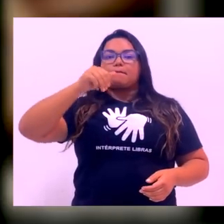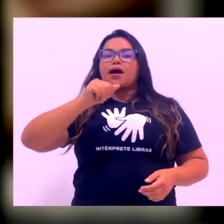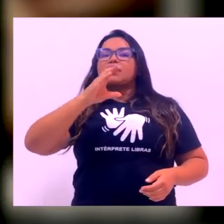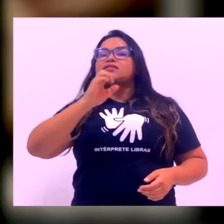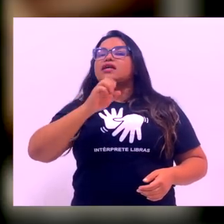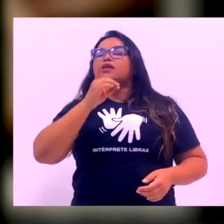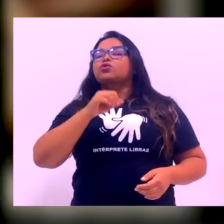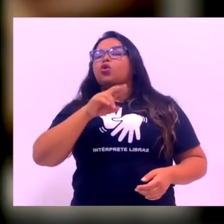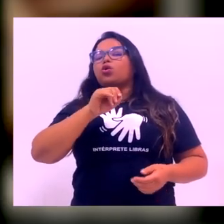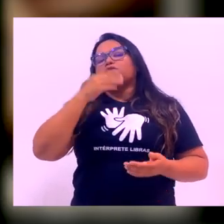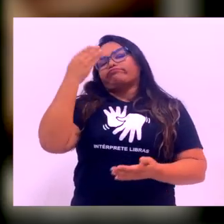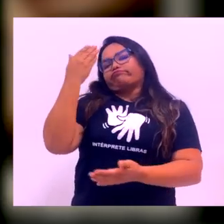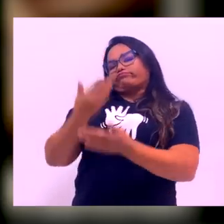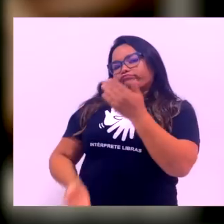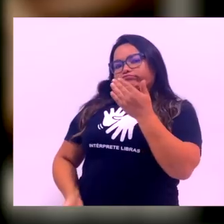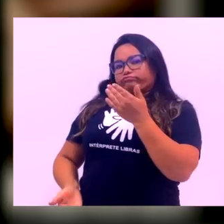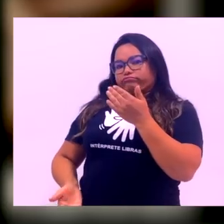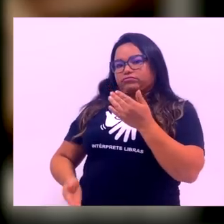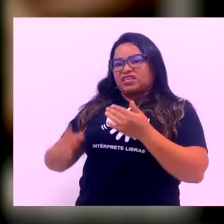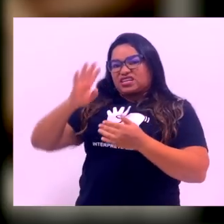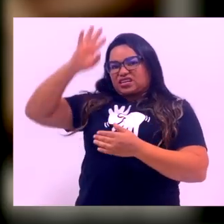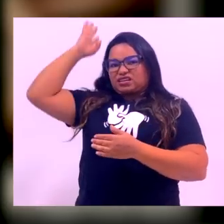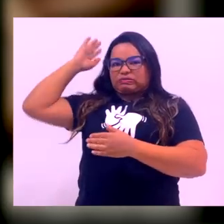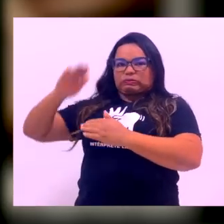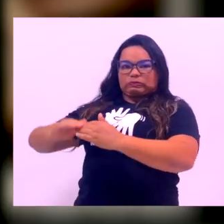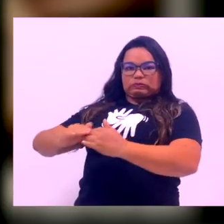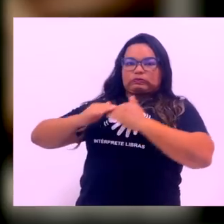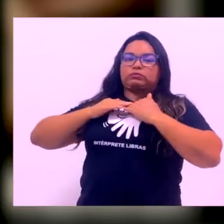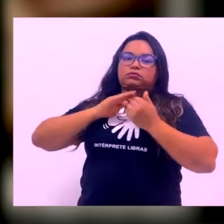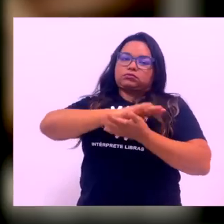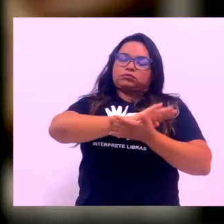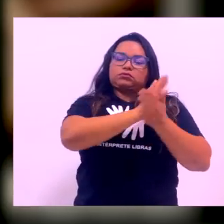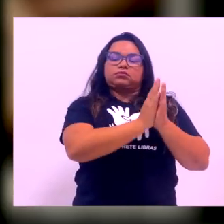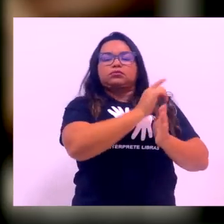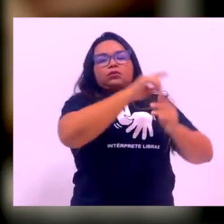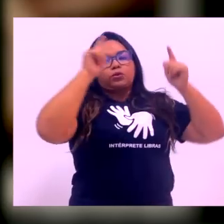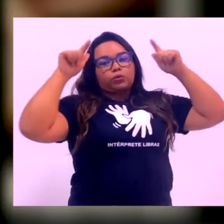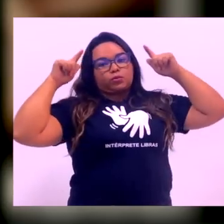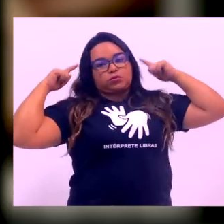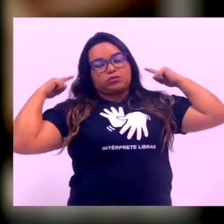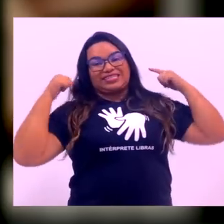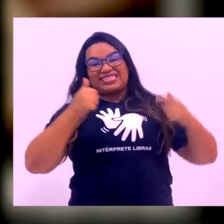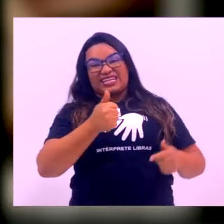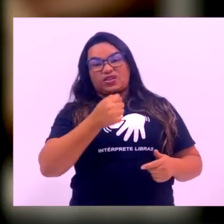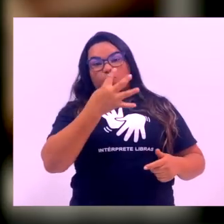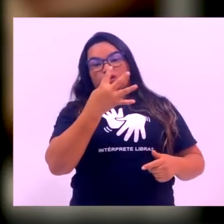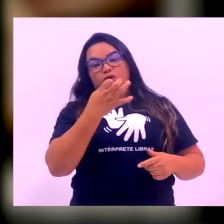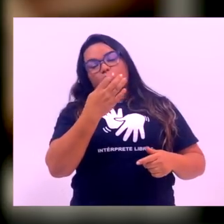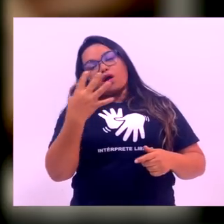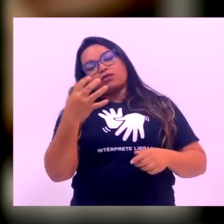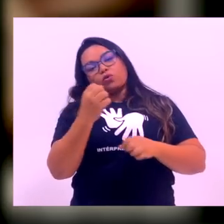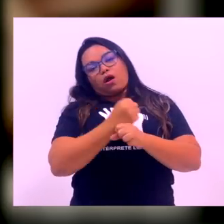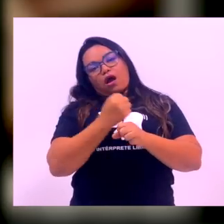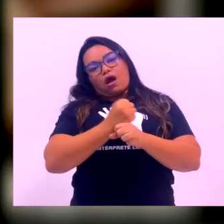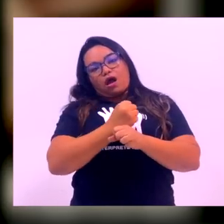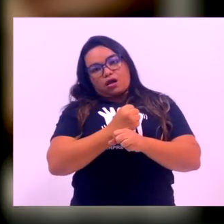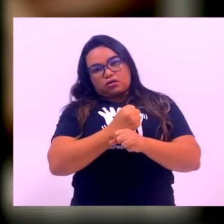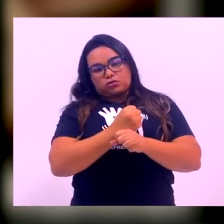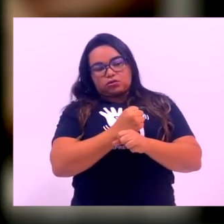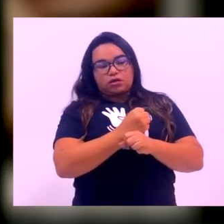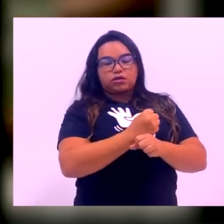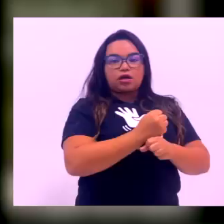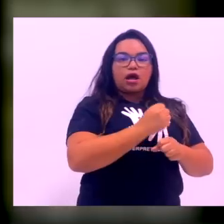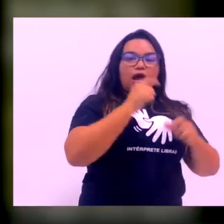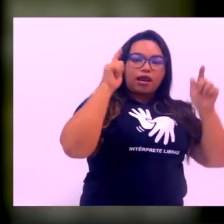completamente esmagado pelos exércitos de Roma. Neste dia pereceu o império de Alexandre o Grande. 144